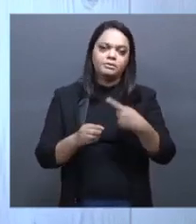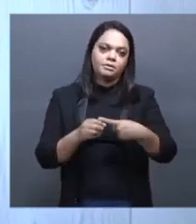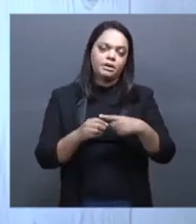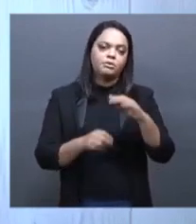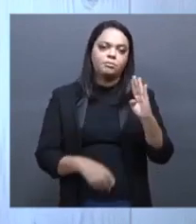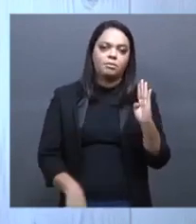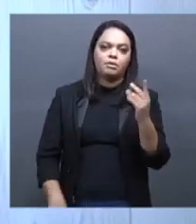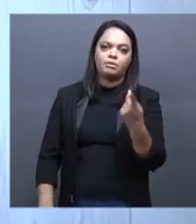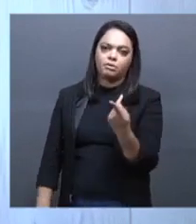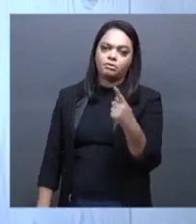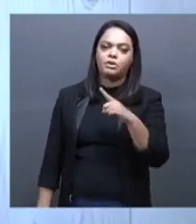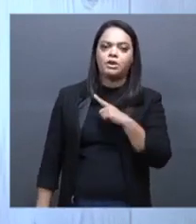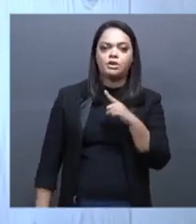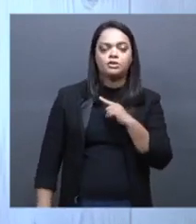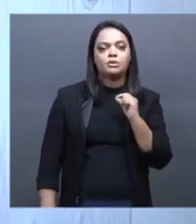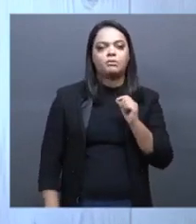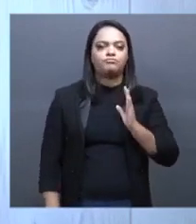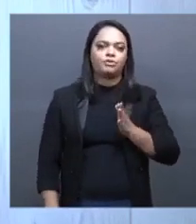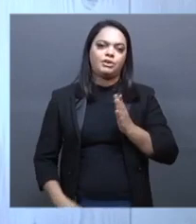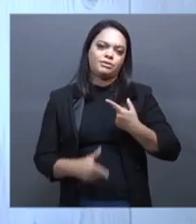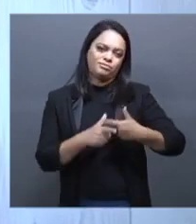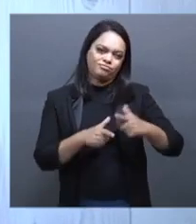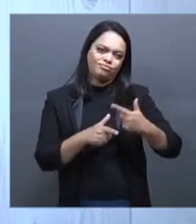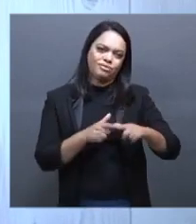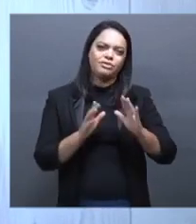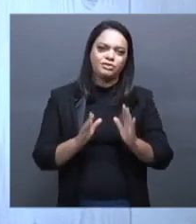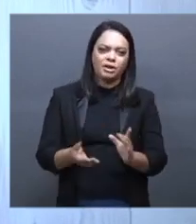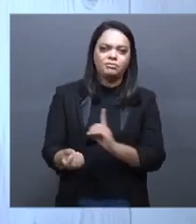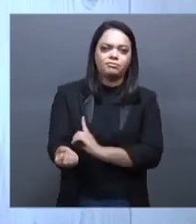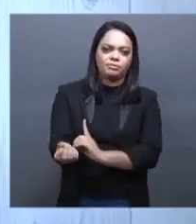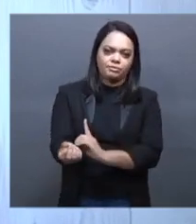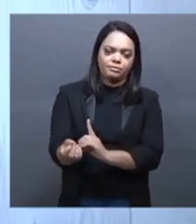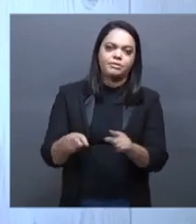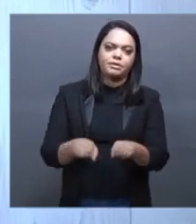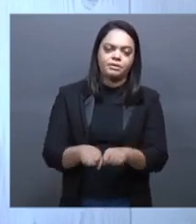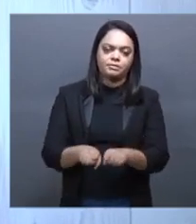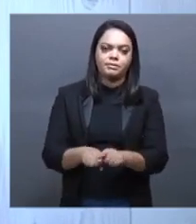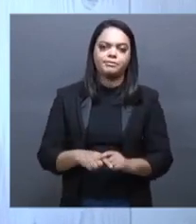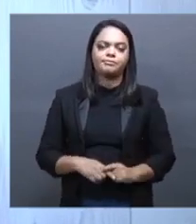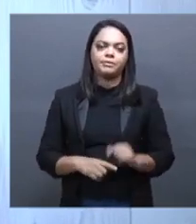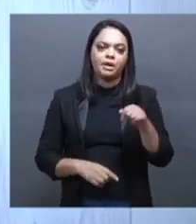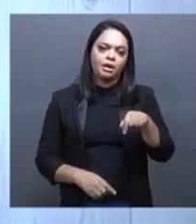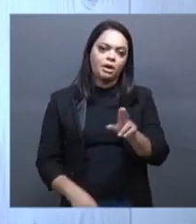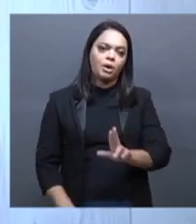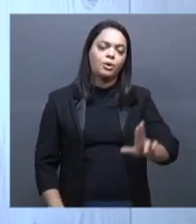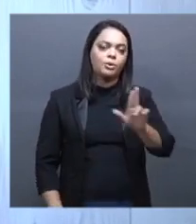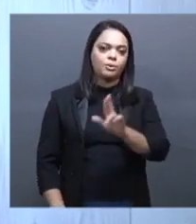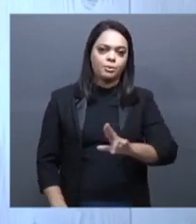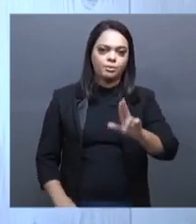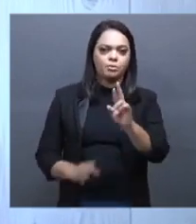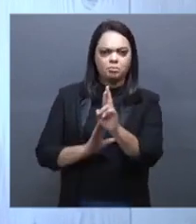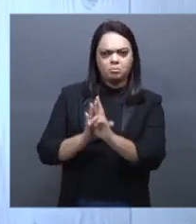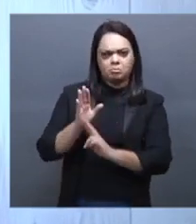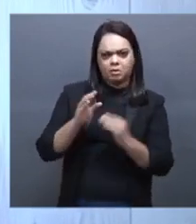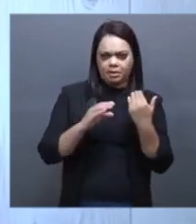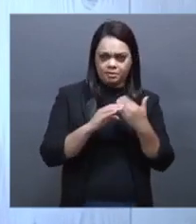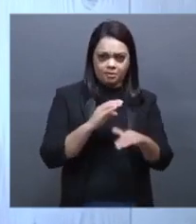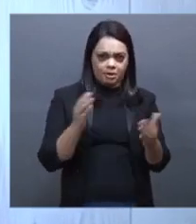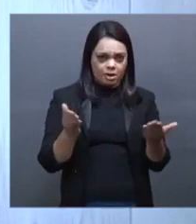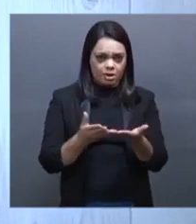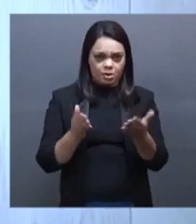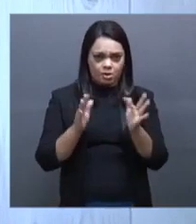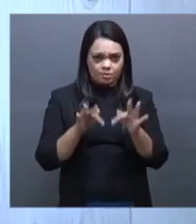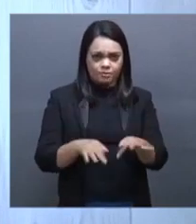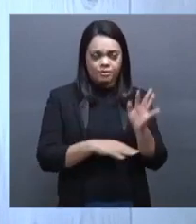Belo Horizonte e tinha cardiopatia e diabetes. E a situação em Uberlândia, segundo o boletim enviado agora no